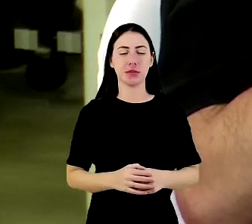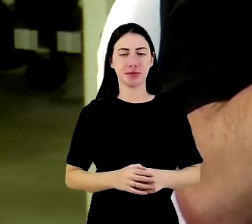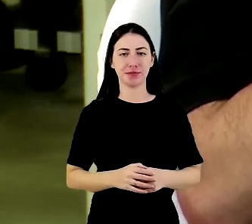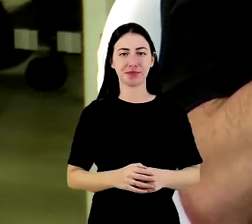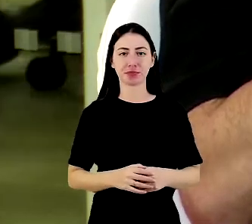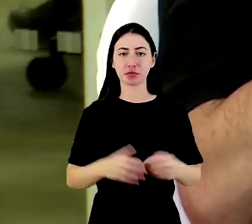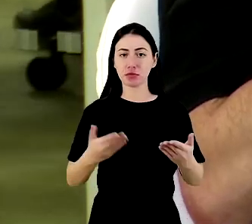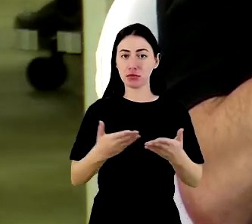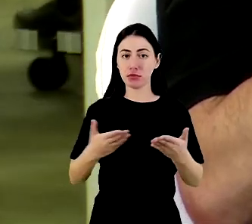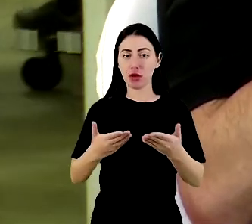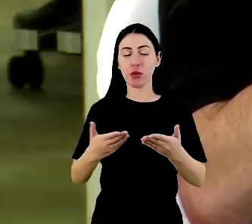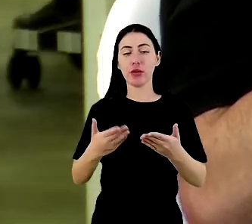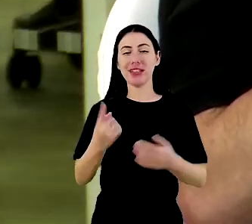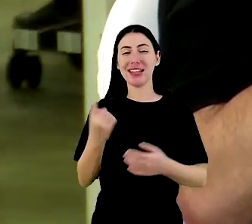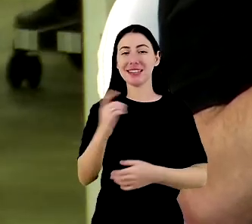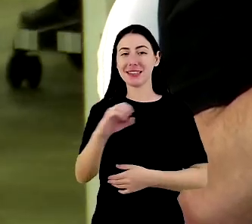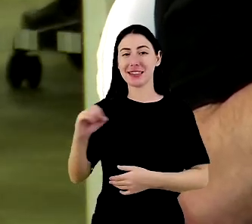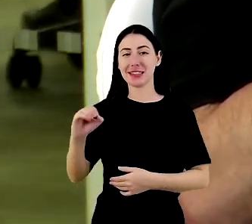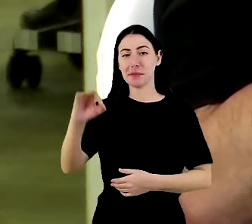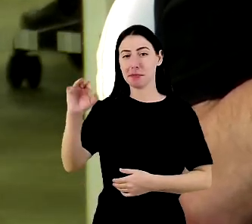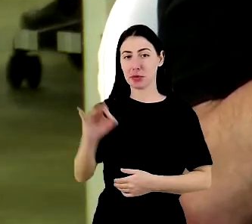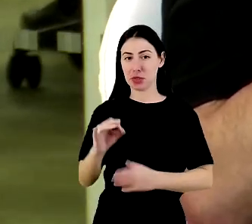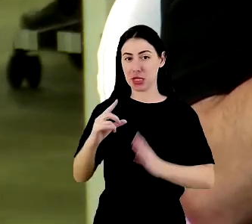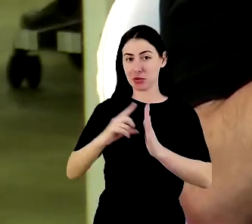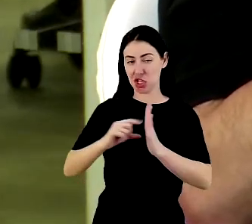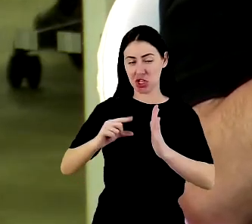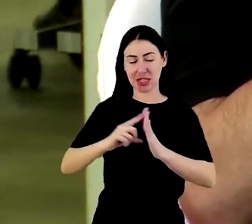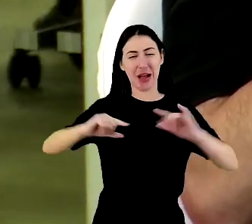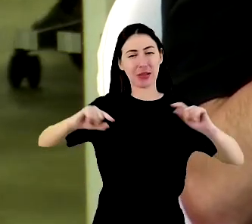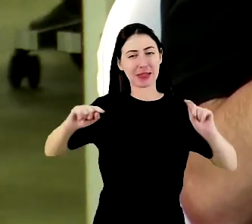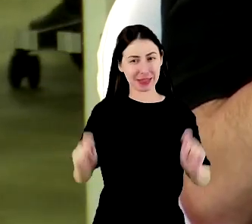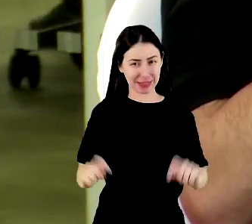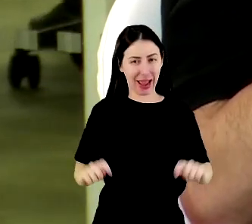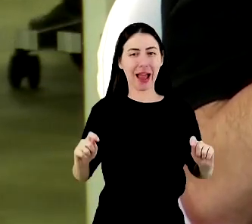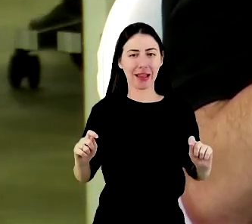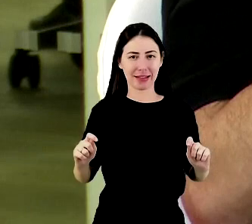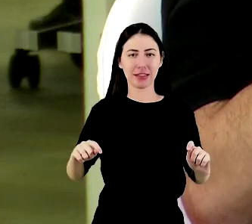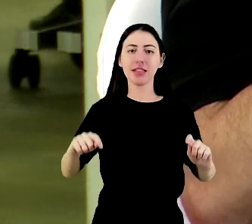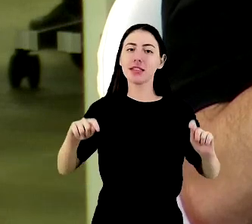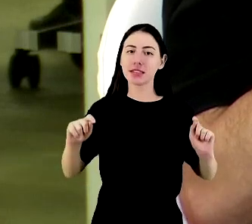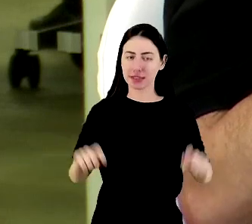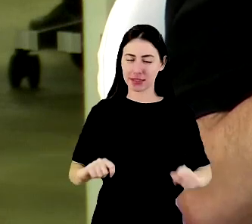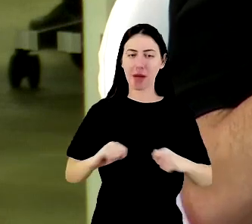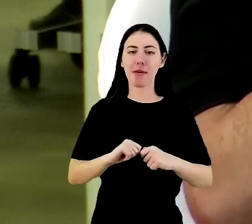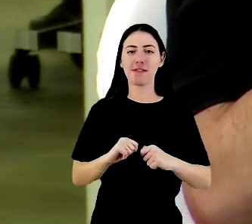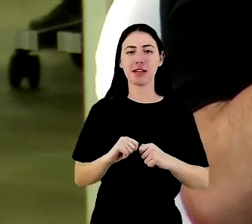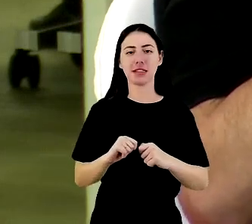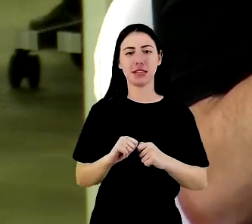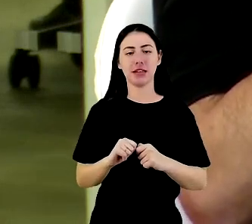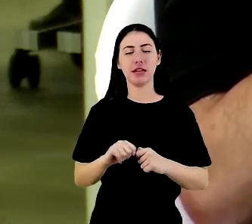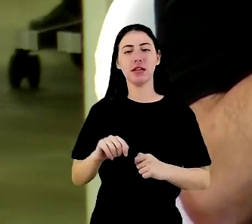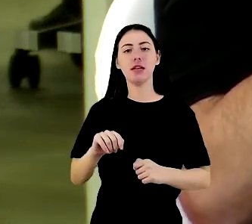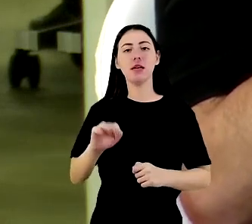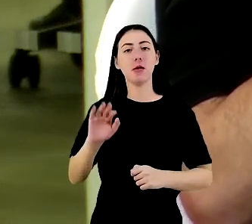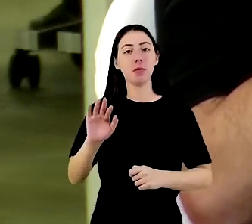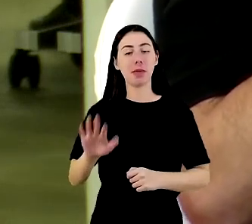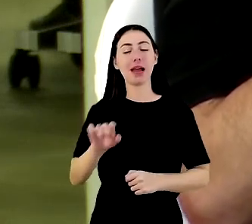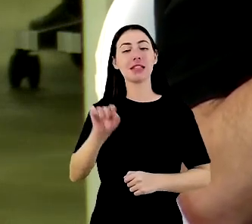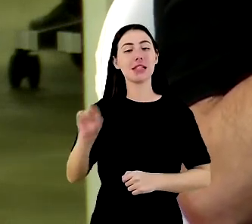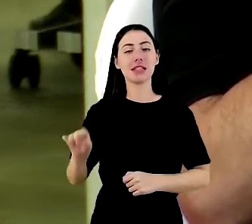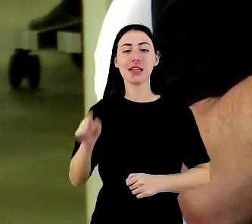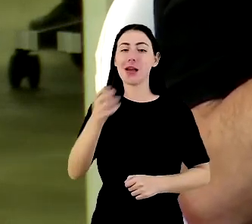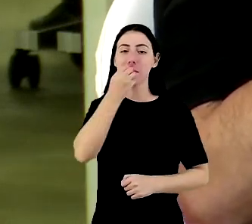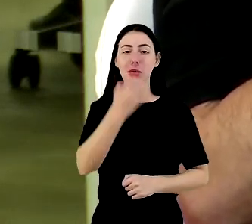self-service digital ele é possível. Né? E a beleza do digital é justamente isso, você capturar o cliente antes dele chegar no ponto de